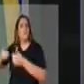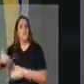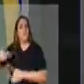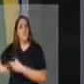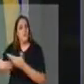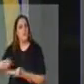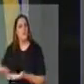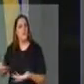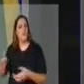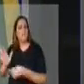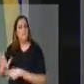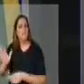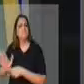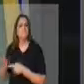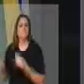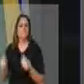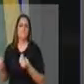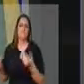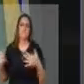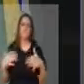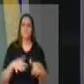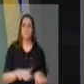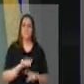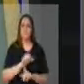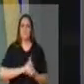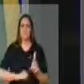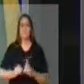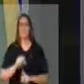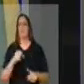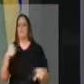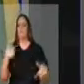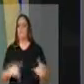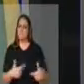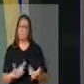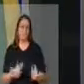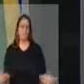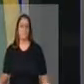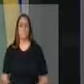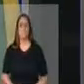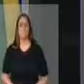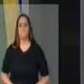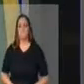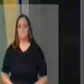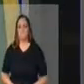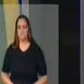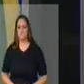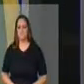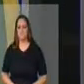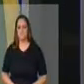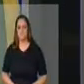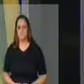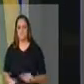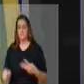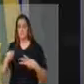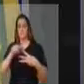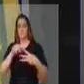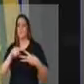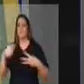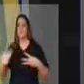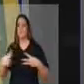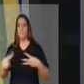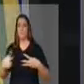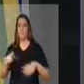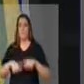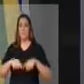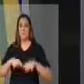melhor e reinserir social e profissionalmente na sociedade, tá? Sobre a voz esofágica, que é uma voz que não precisa de aparelho, somente